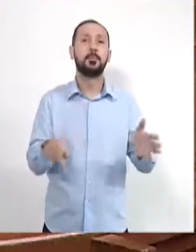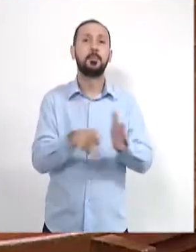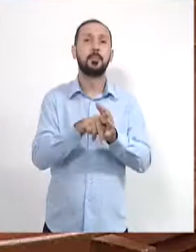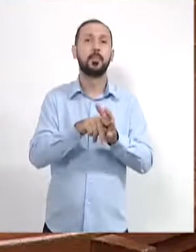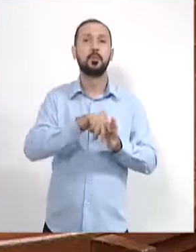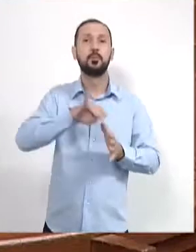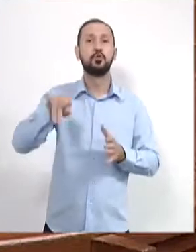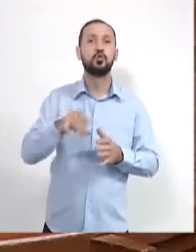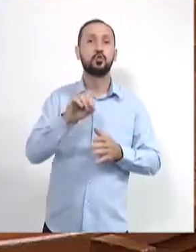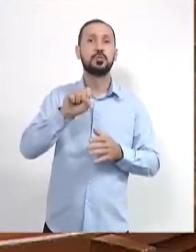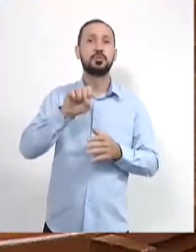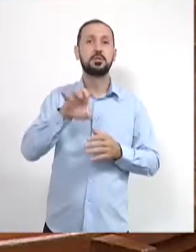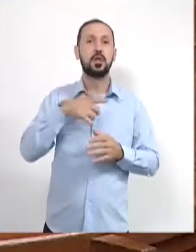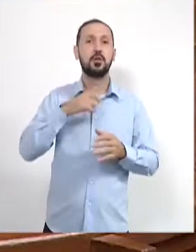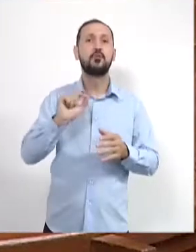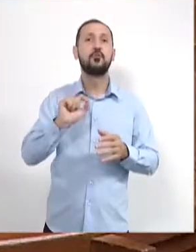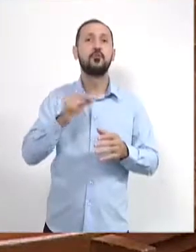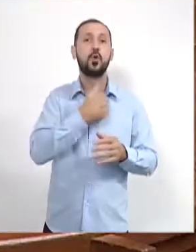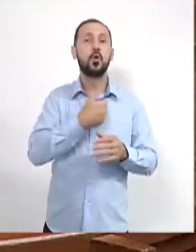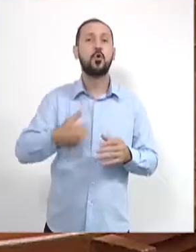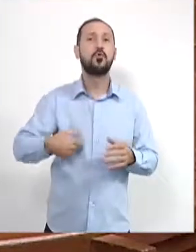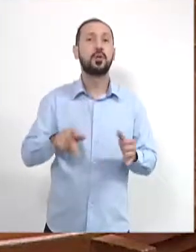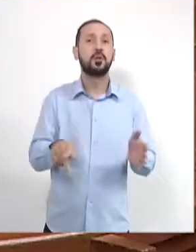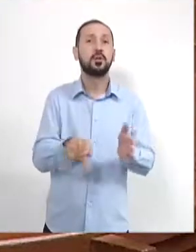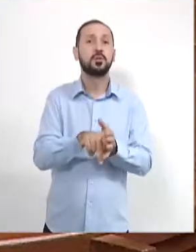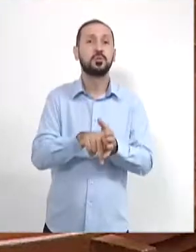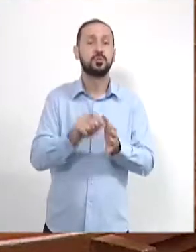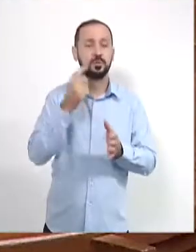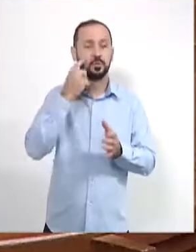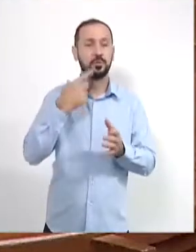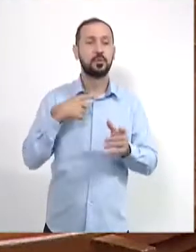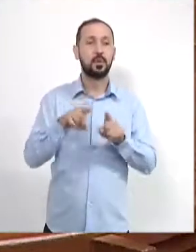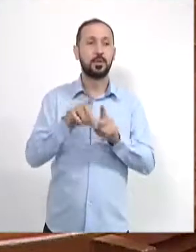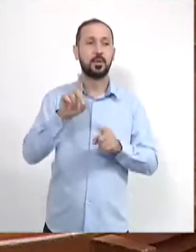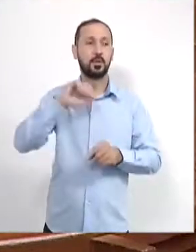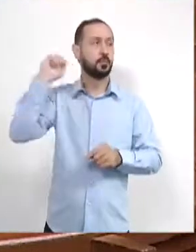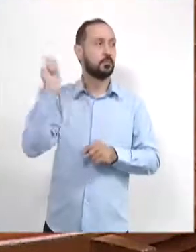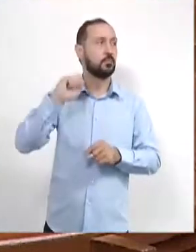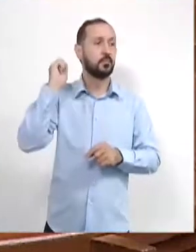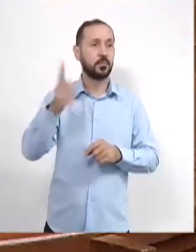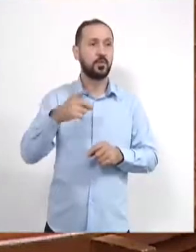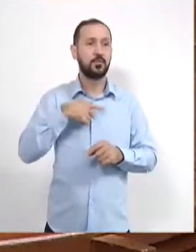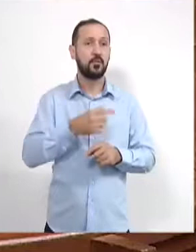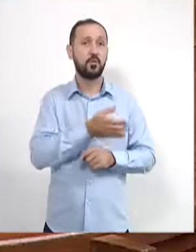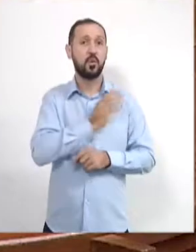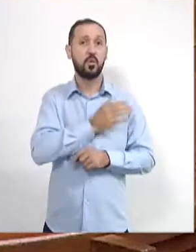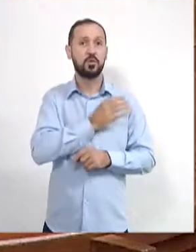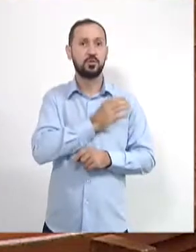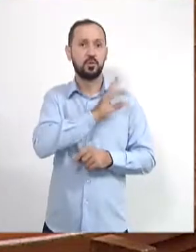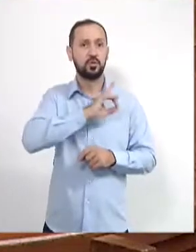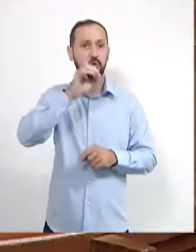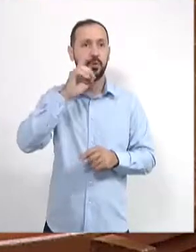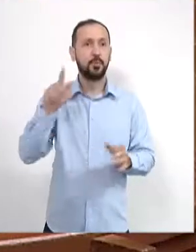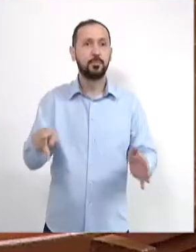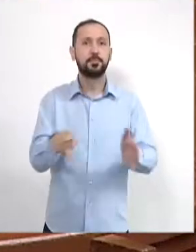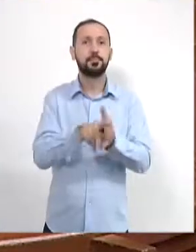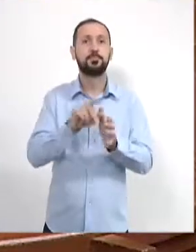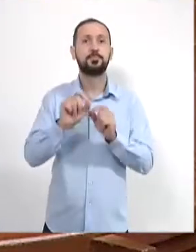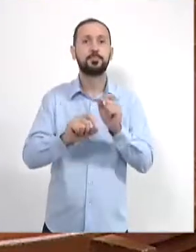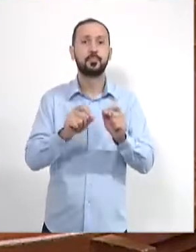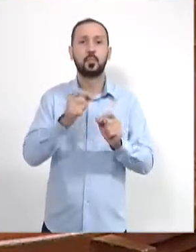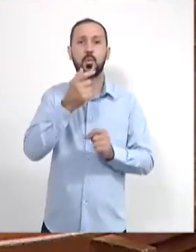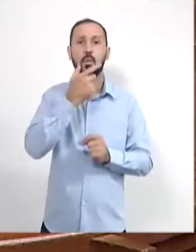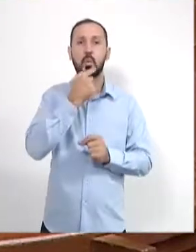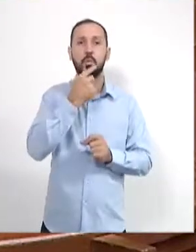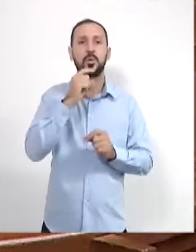José, que foi governador do Egito, exemplo de Davi, que foi o homem segundo o coração de Deus, que reinou, foi o homem